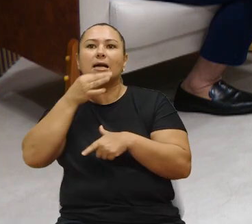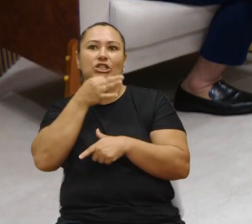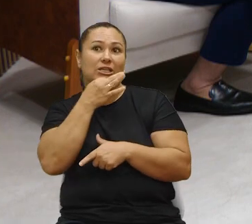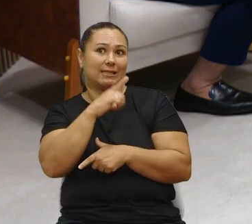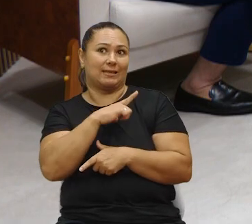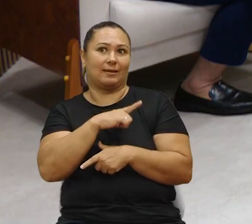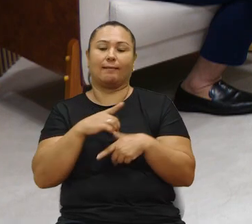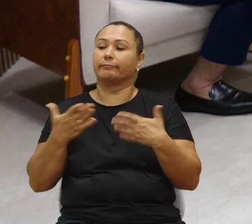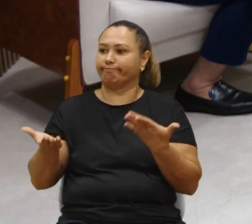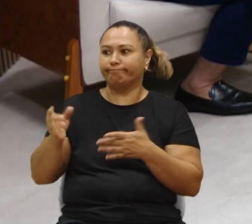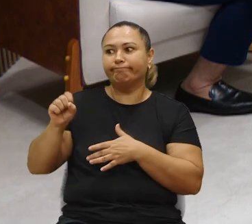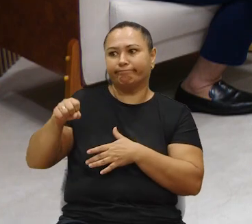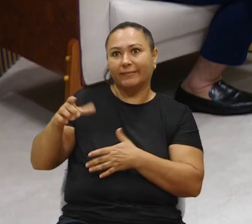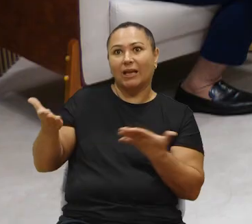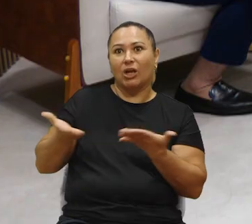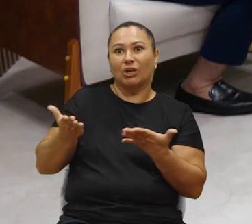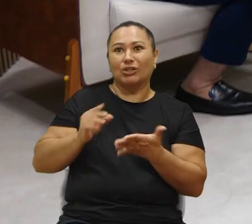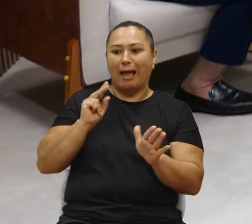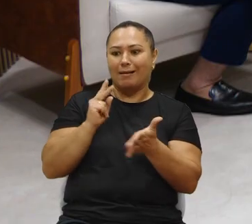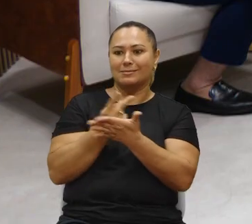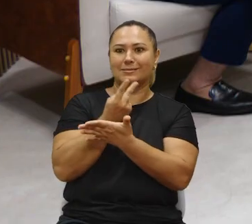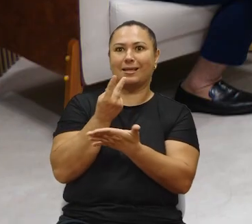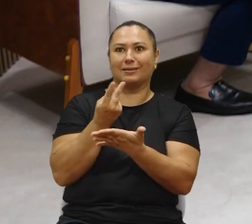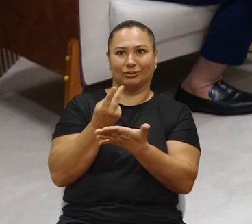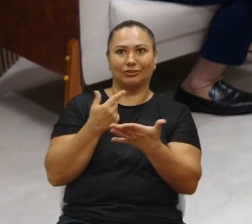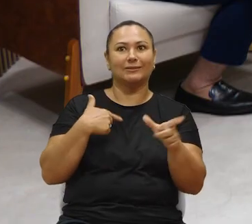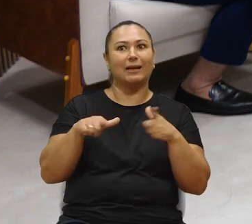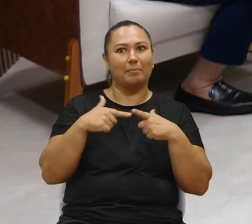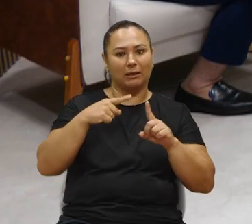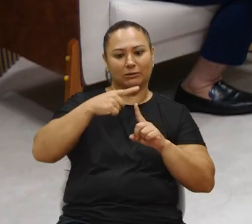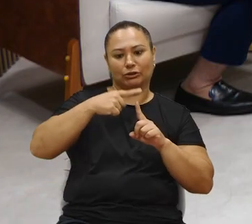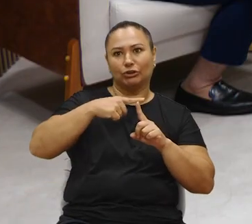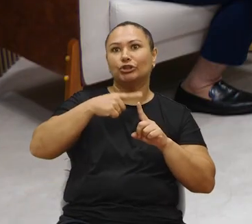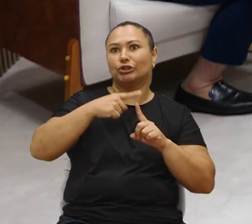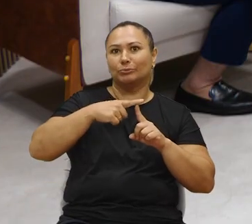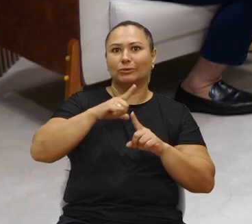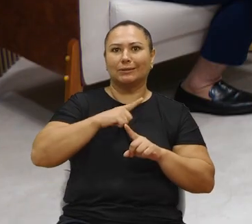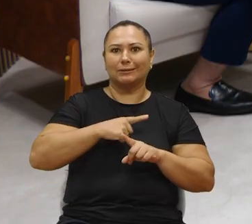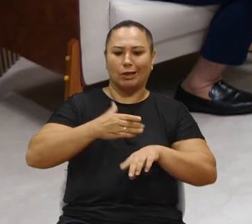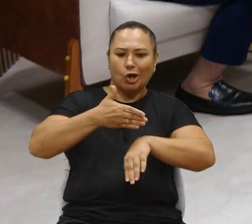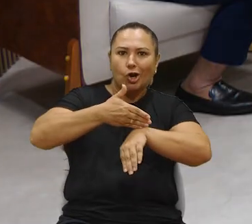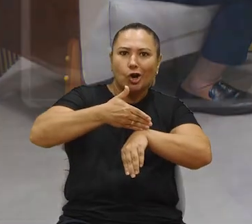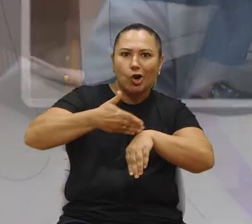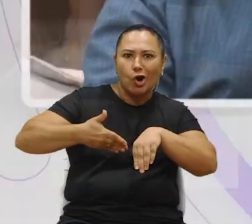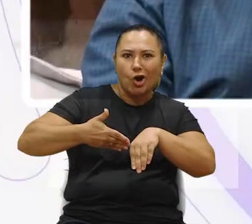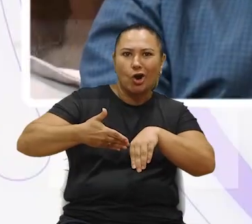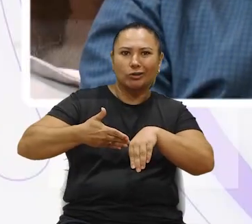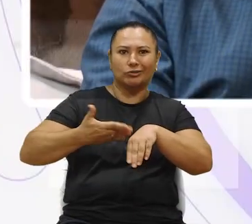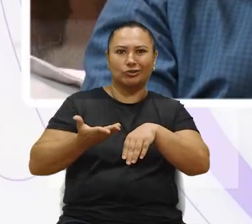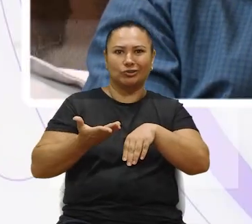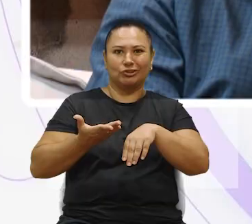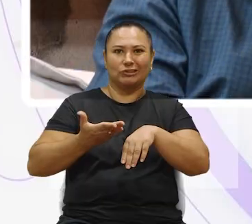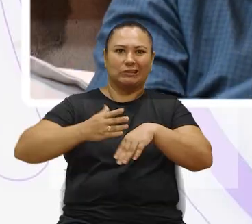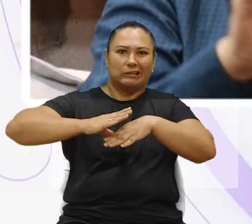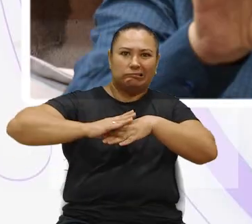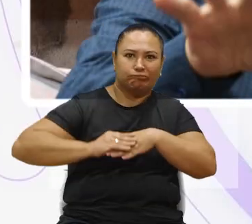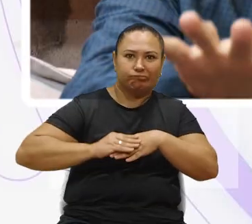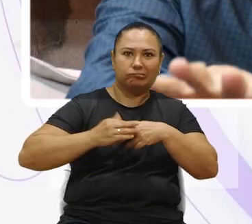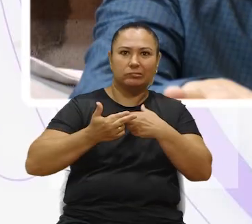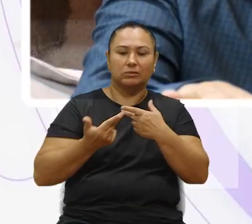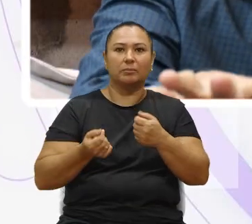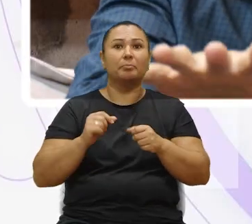tem enfrentado? A gente tem um índice muito grande de acidentes de trabalho típicos, né? Tipo corte,